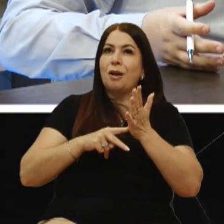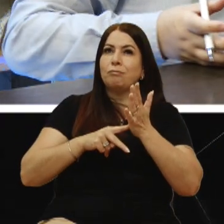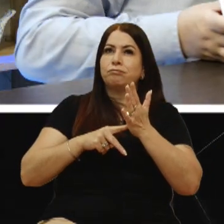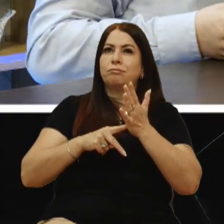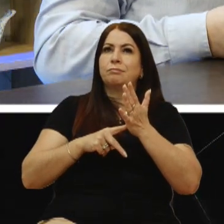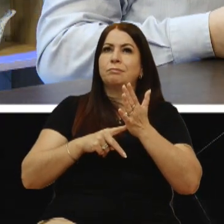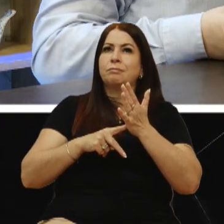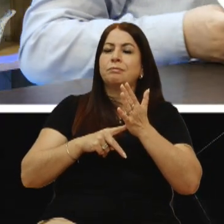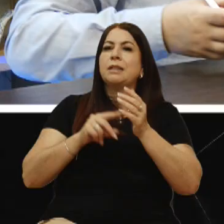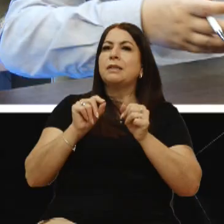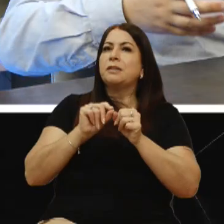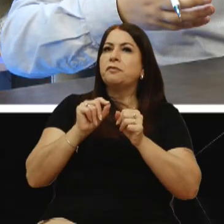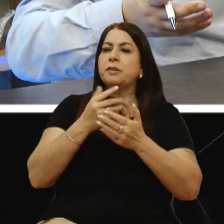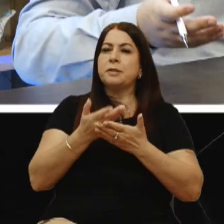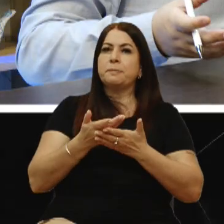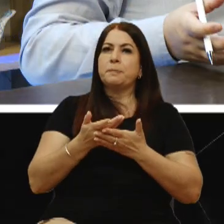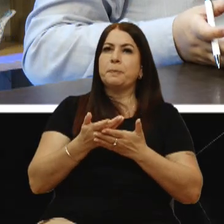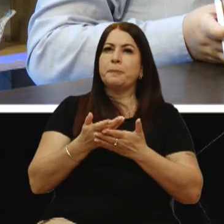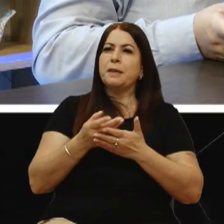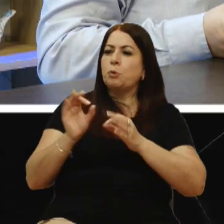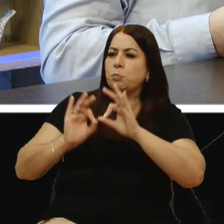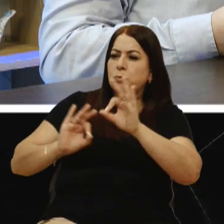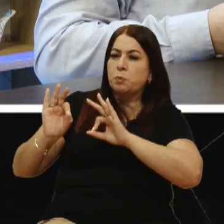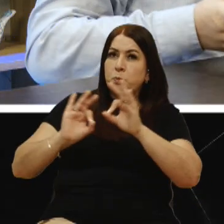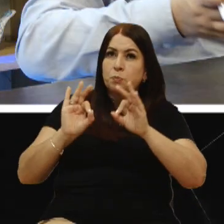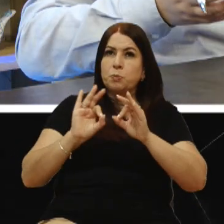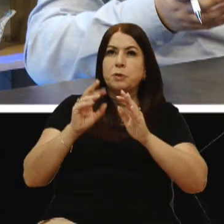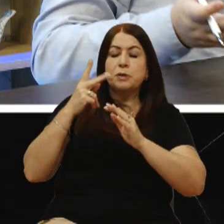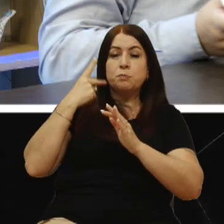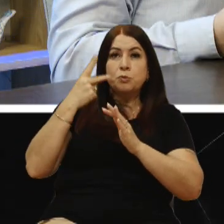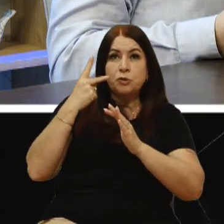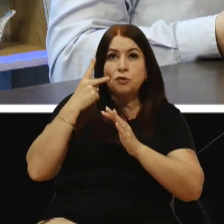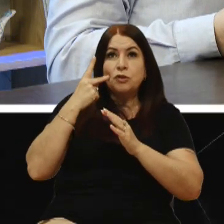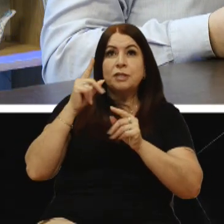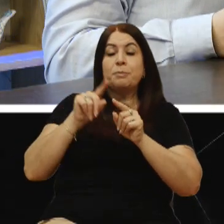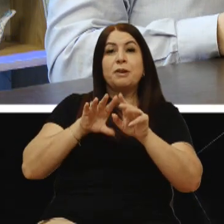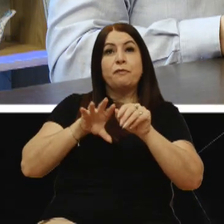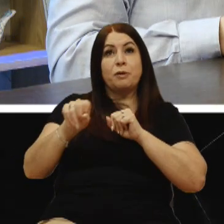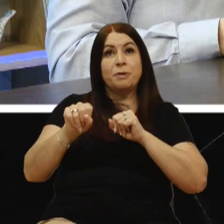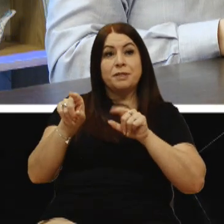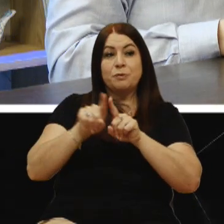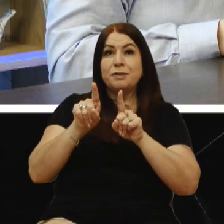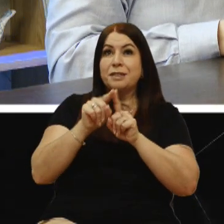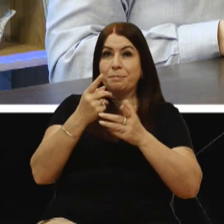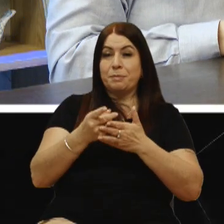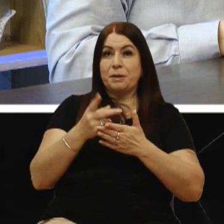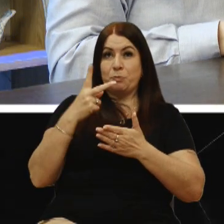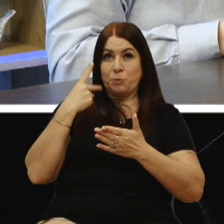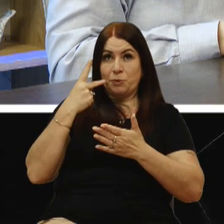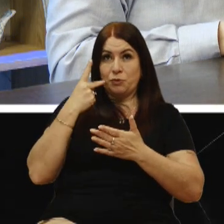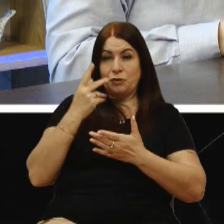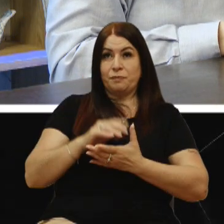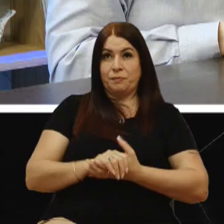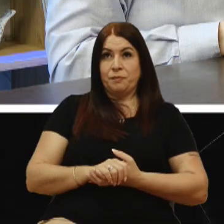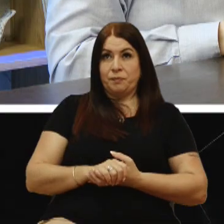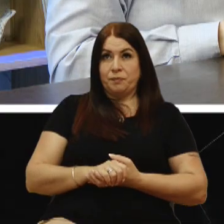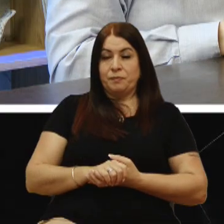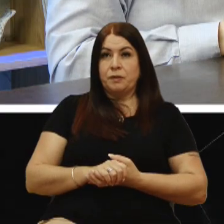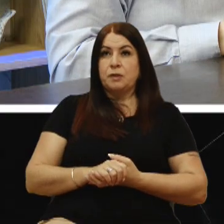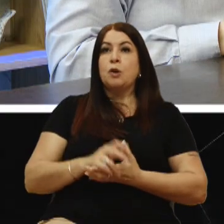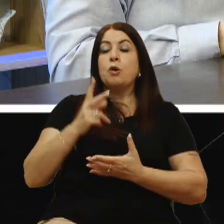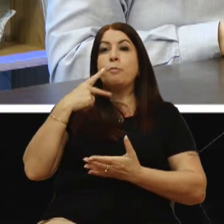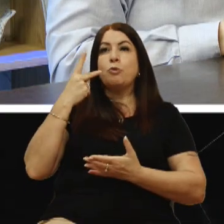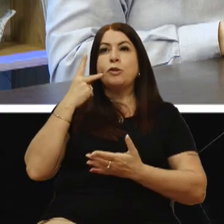na produção, né, na elaboração dessas políticas e na formação também política, vereador? A